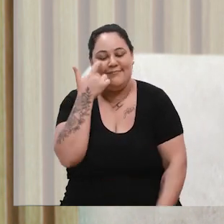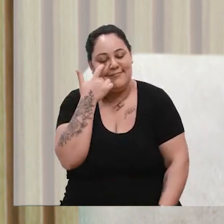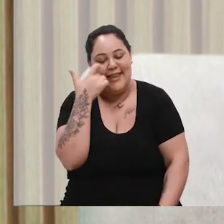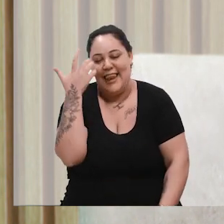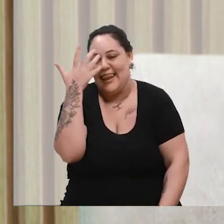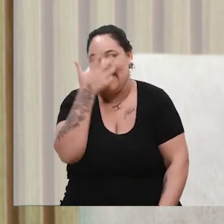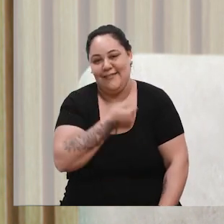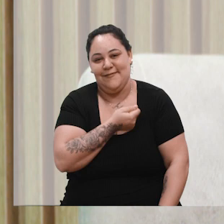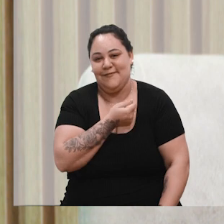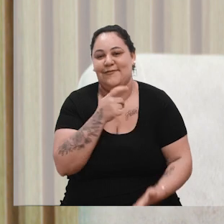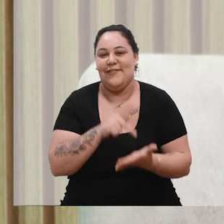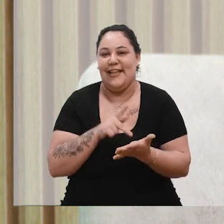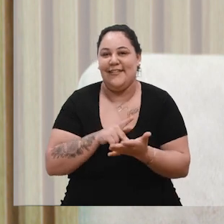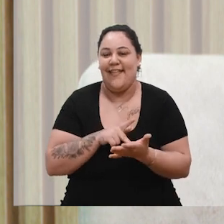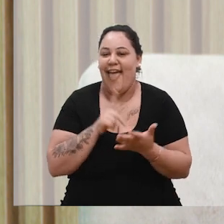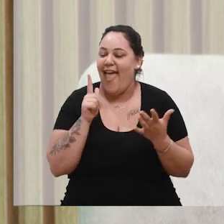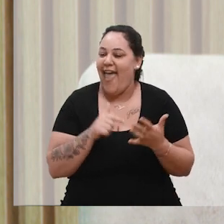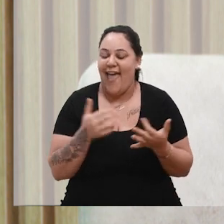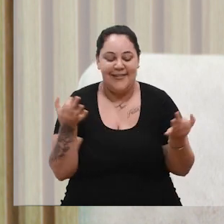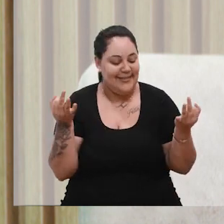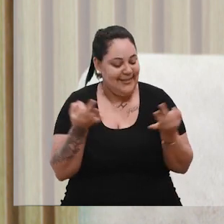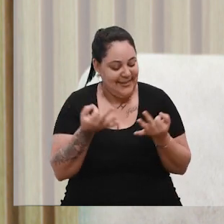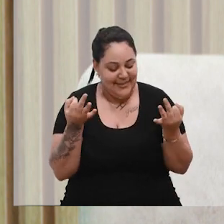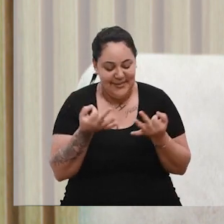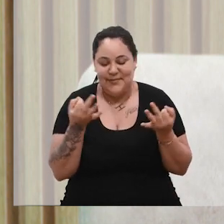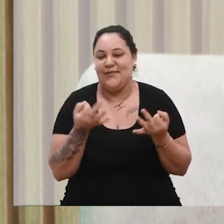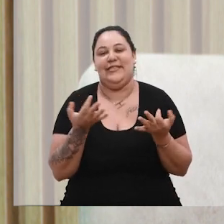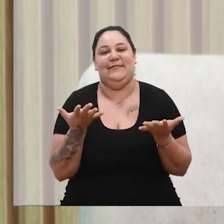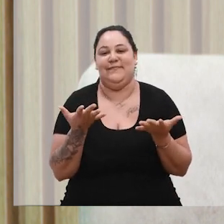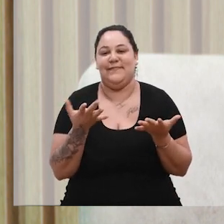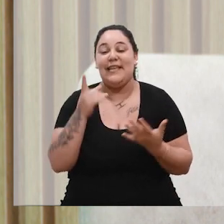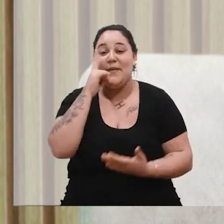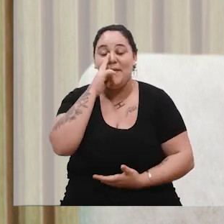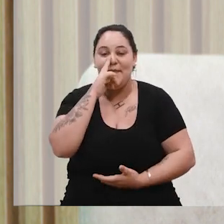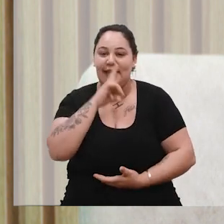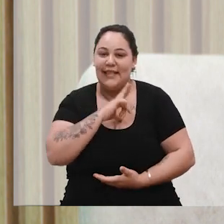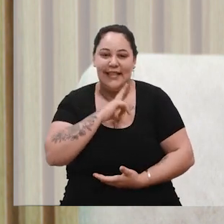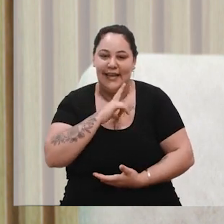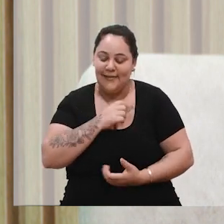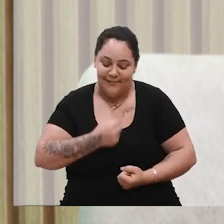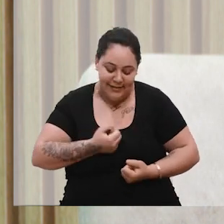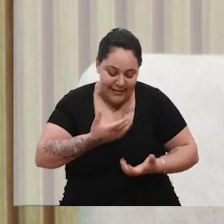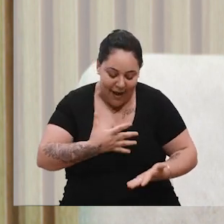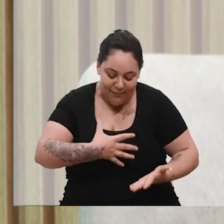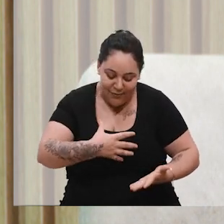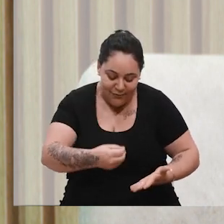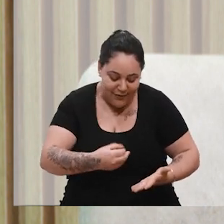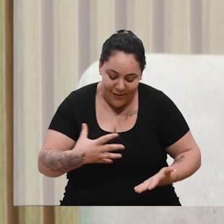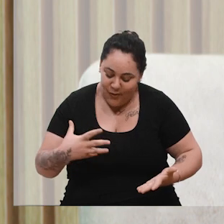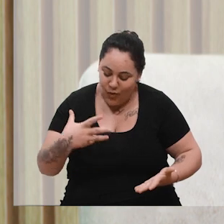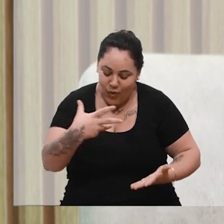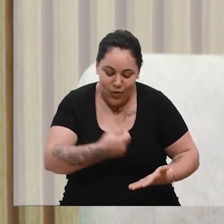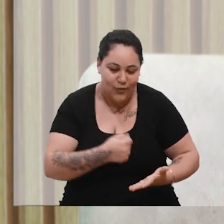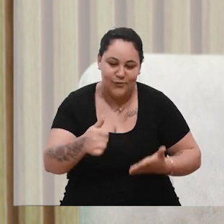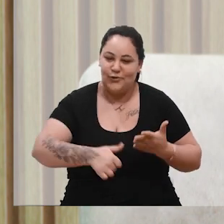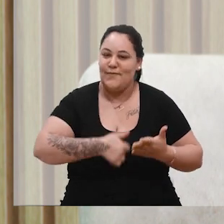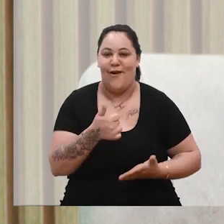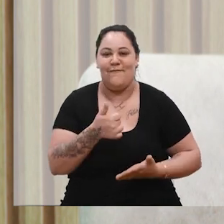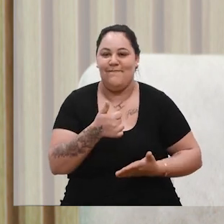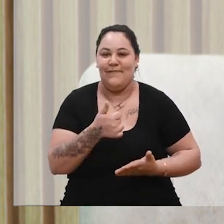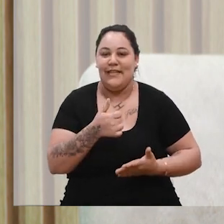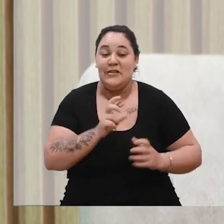lindo. Né? É a perfeição mesmo, divina, né? Que as mães têm como dar o melhor de verdade para os